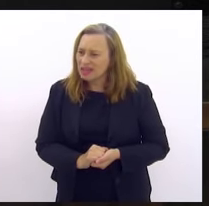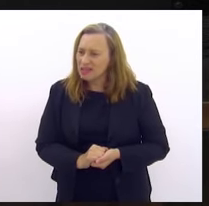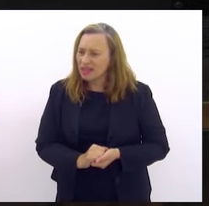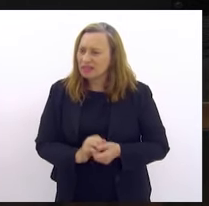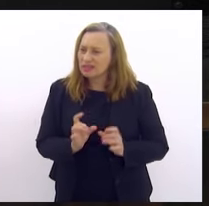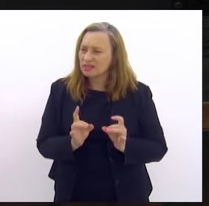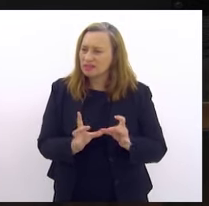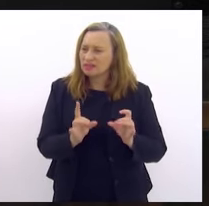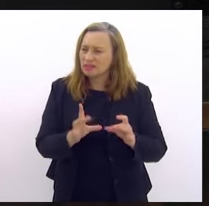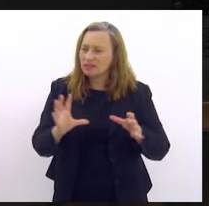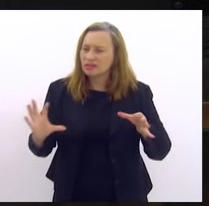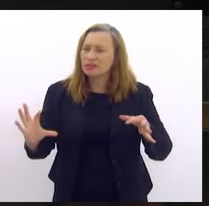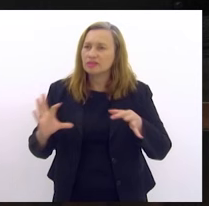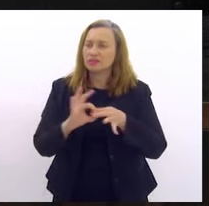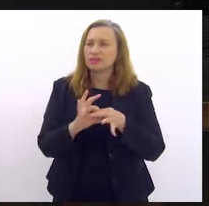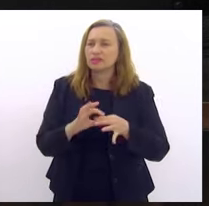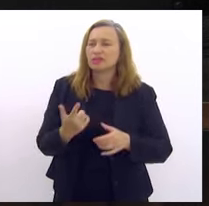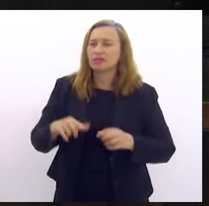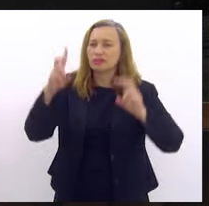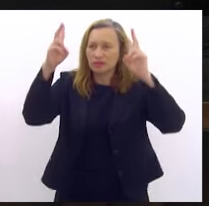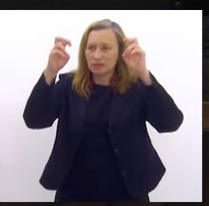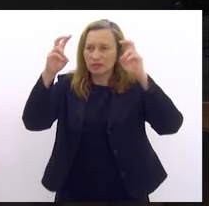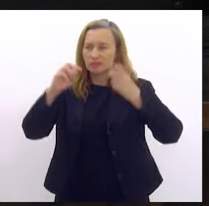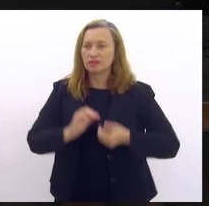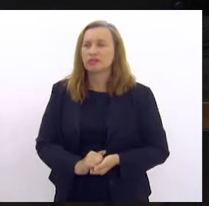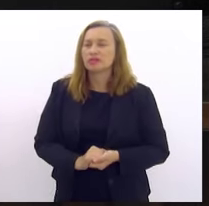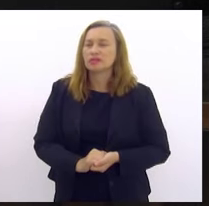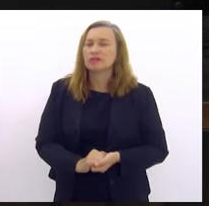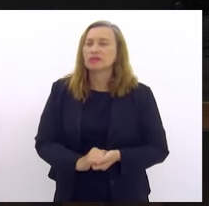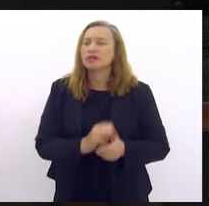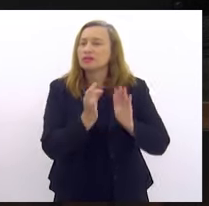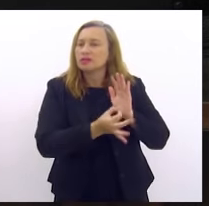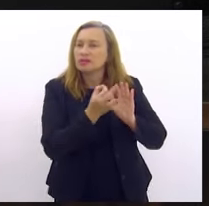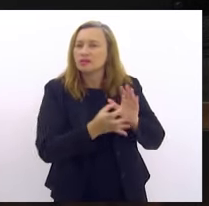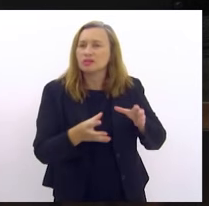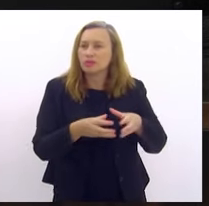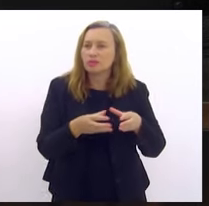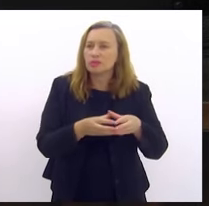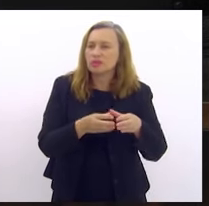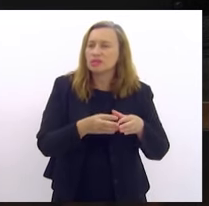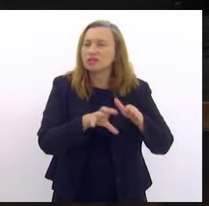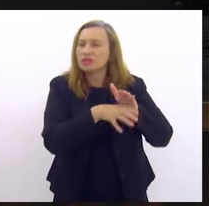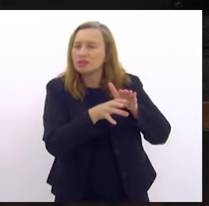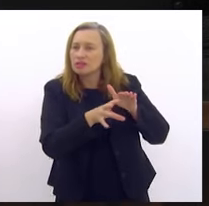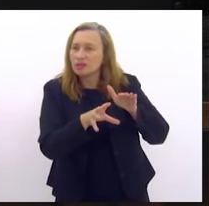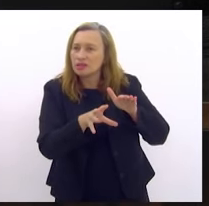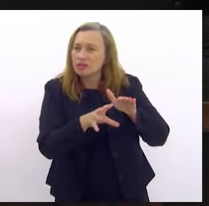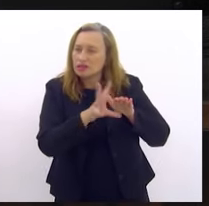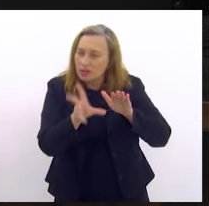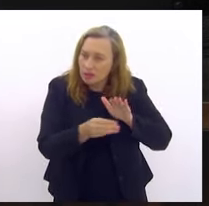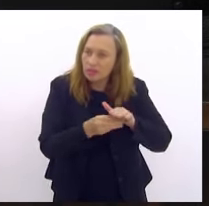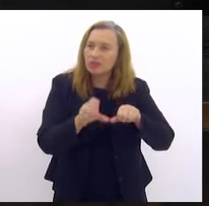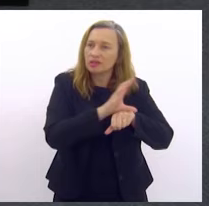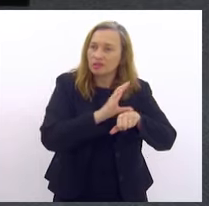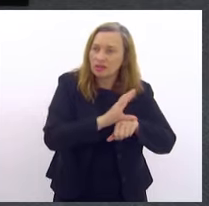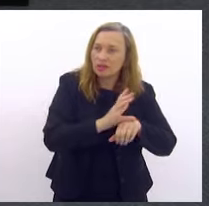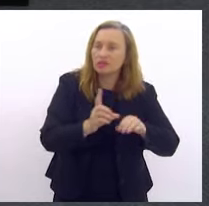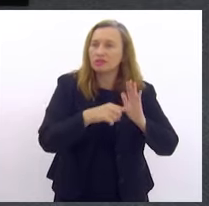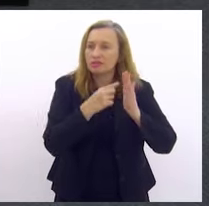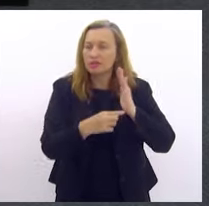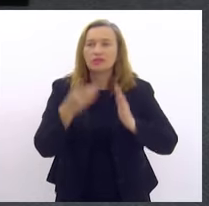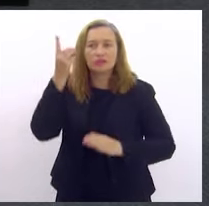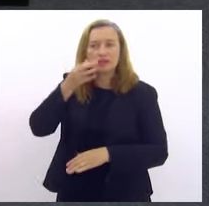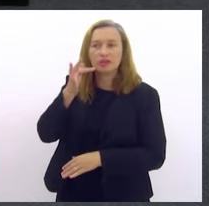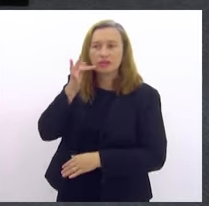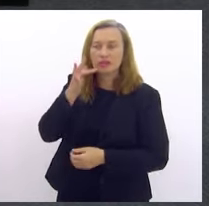Código de Defesa do Consumidor e da outras providências. Pendendo de parecer da Comissão de Emendas Constitucionais e Vetos, deputado Jorge Felipe Neto.